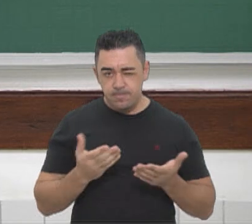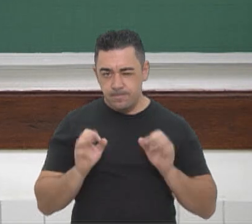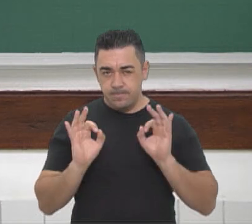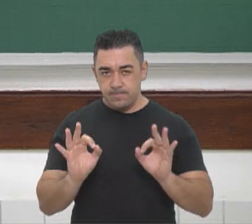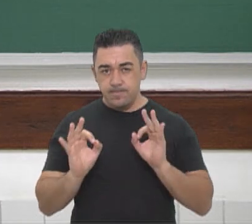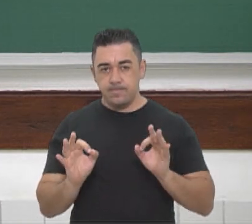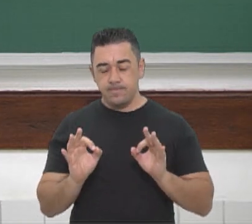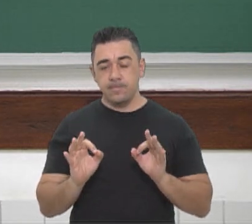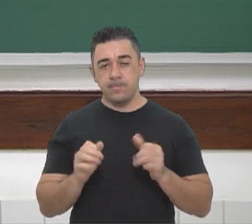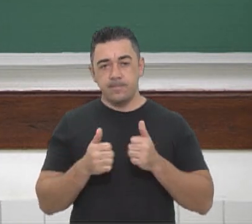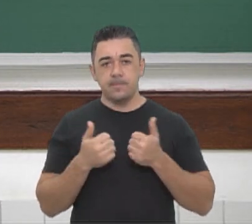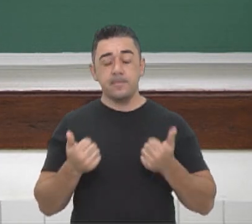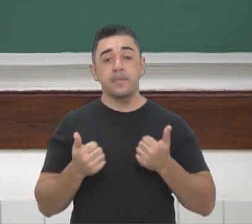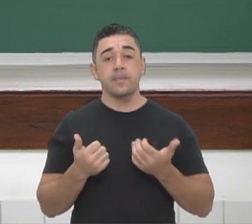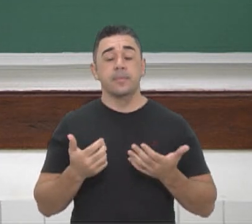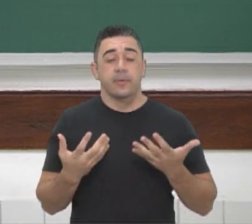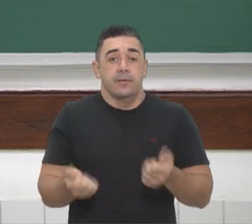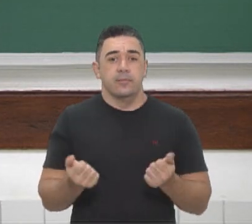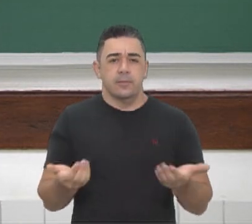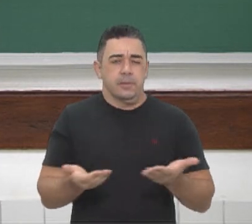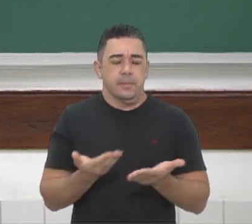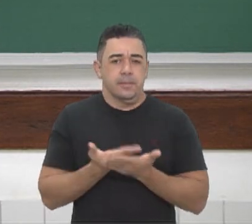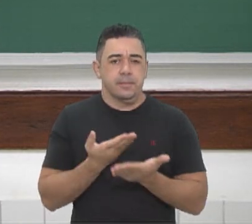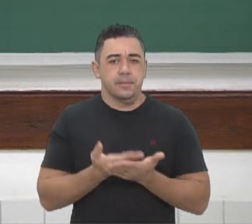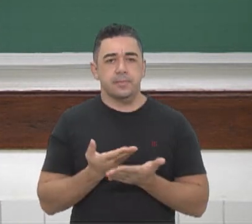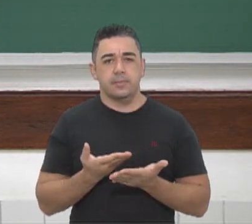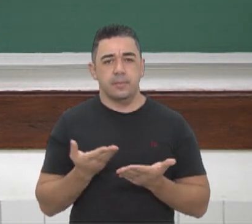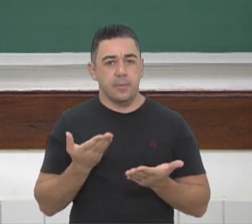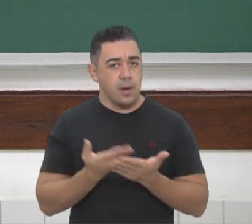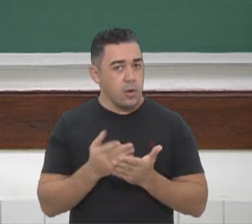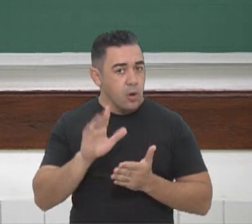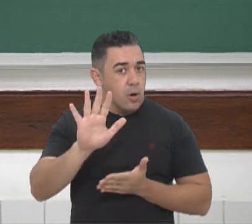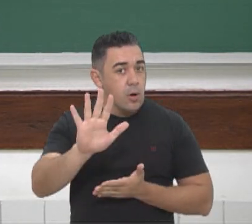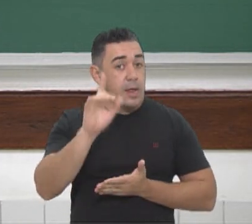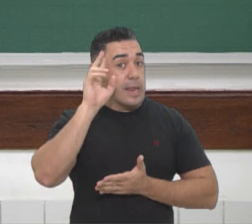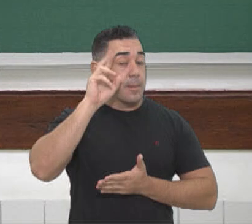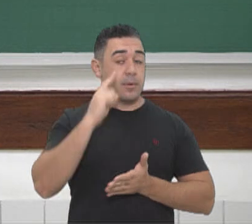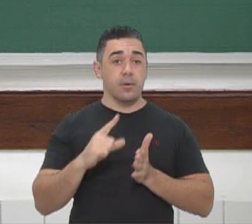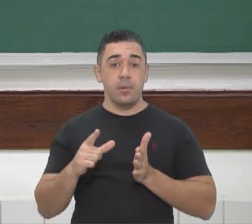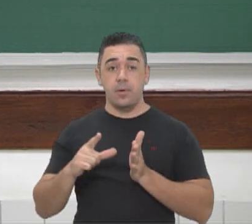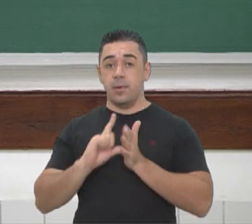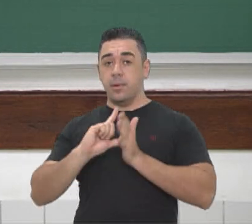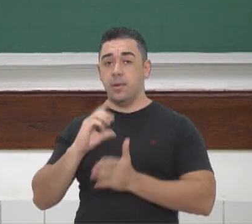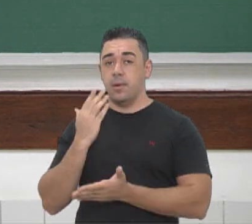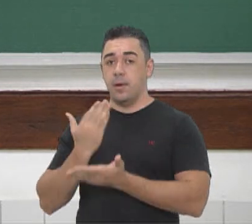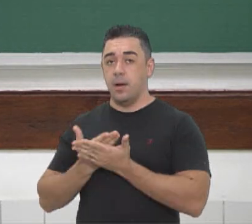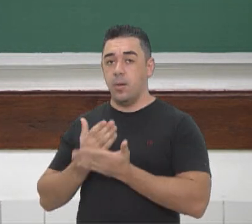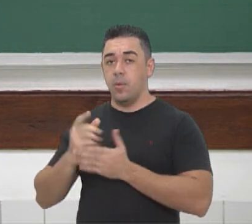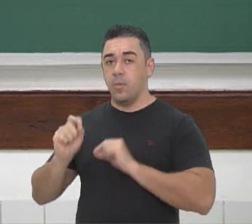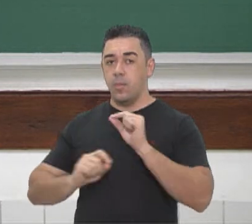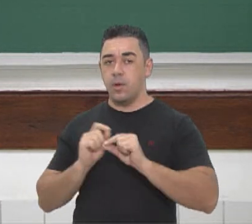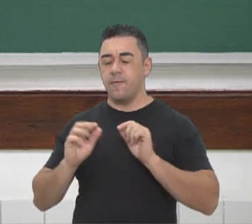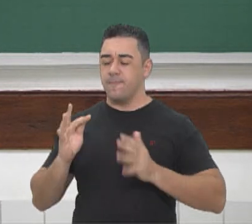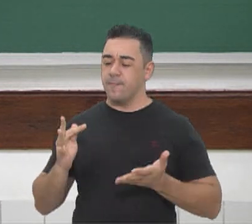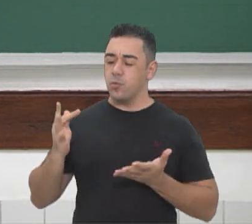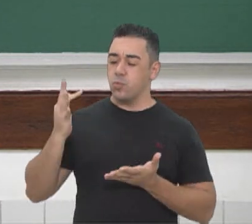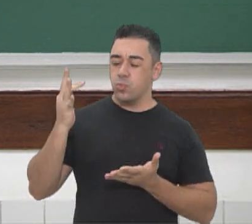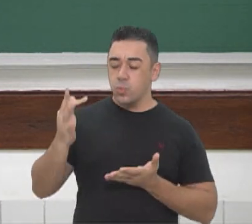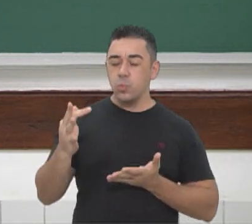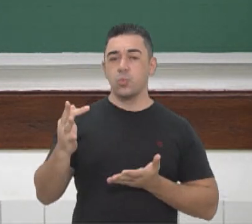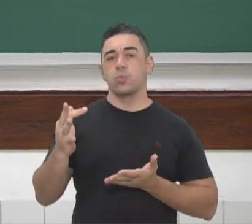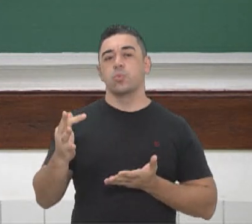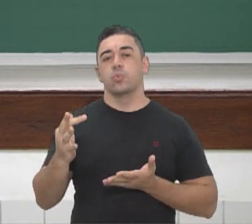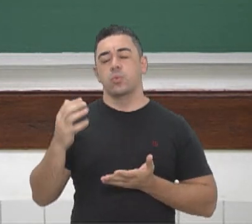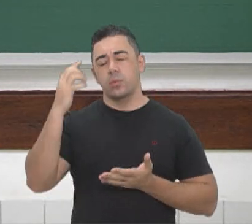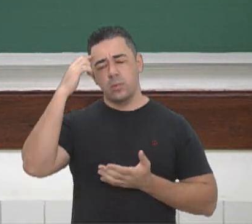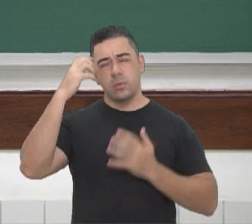bem com vocês? Vamos lá então. A nossa aula de hoje, lembrando um pouquinho da aula anterior, trabalhamos futuro, trabalhamos uma